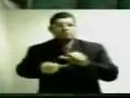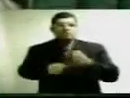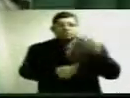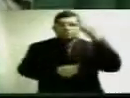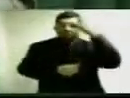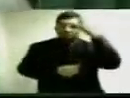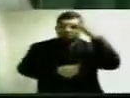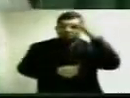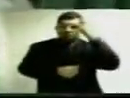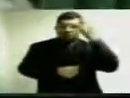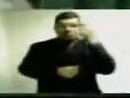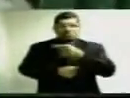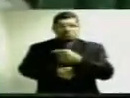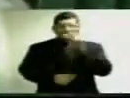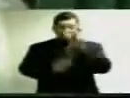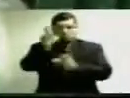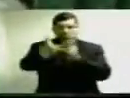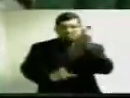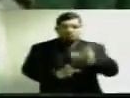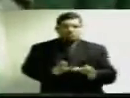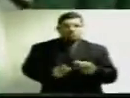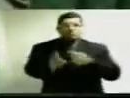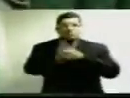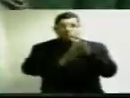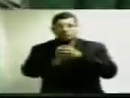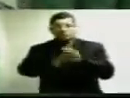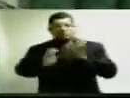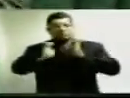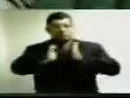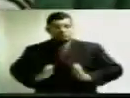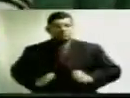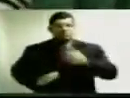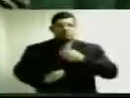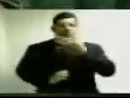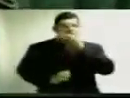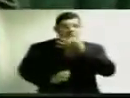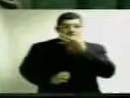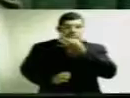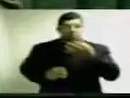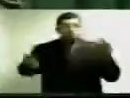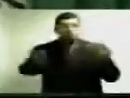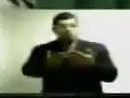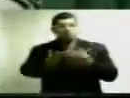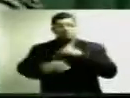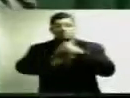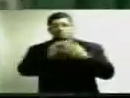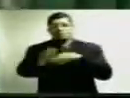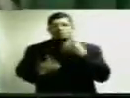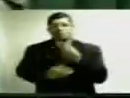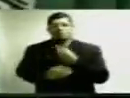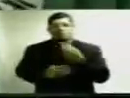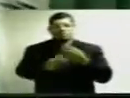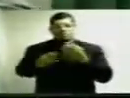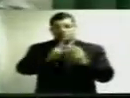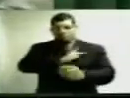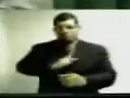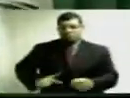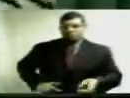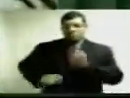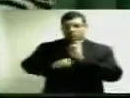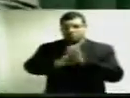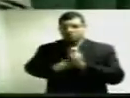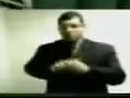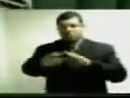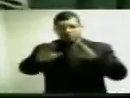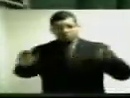esse pensamento, esse posicionamento do Conselho de Ética. Então eu sugiro que todos nós, com o presidente da